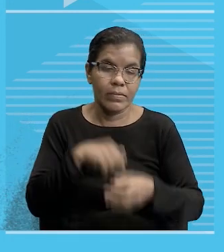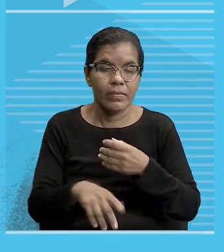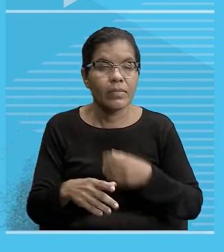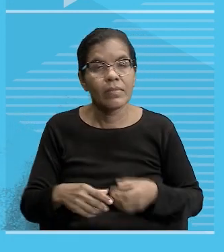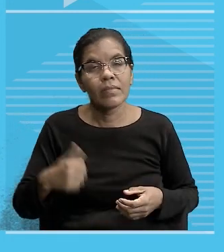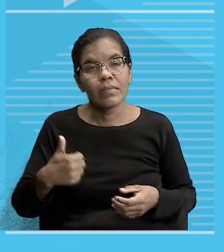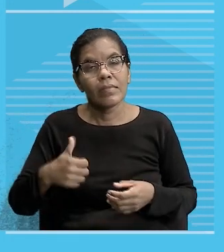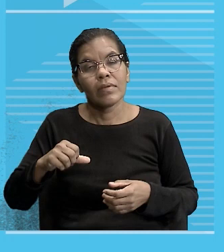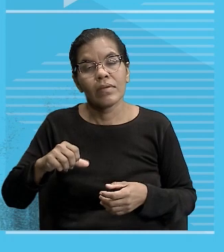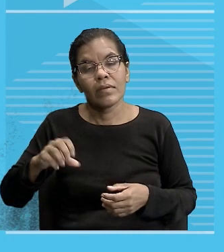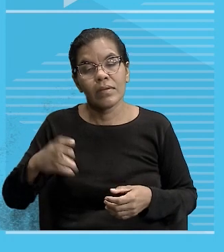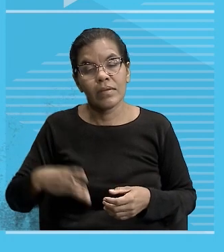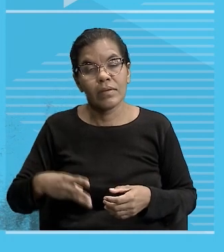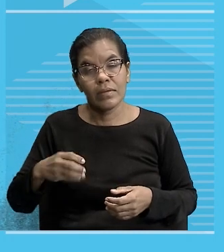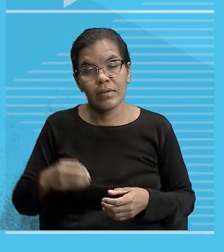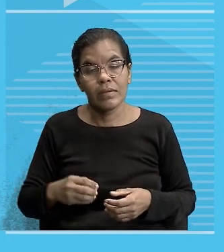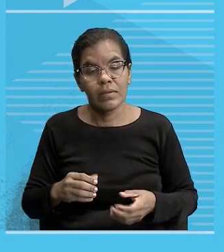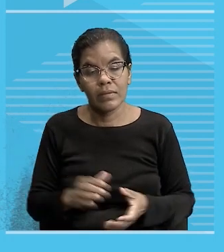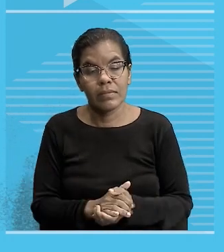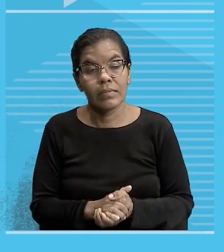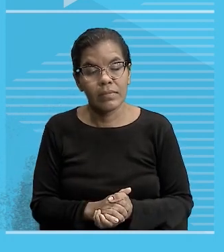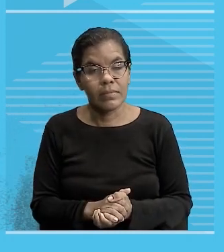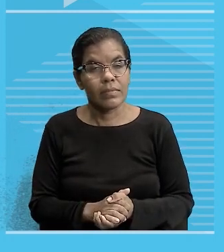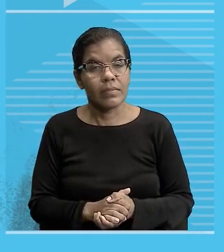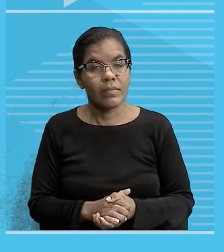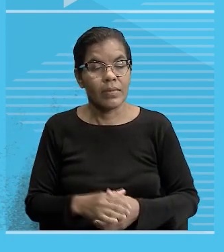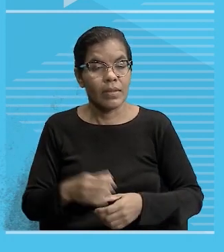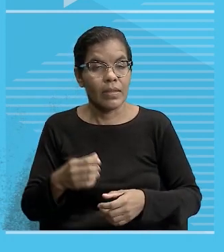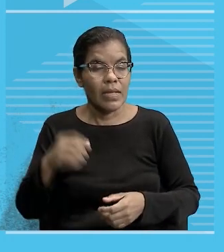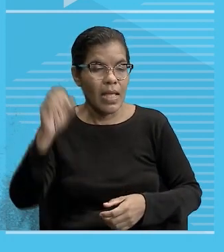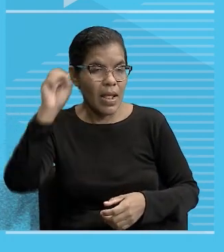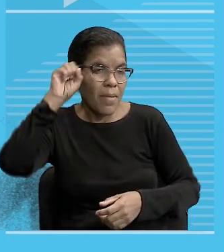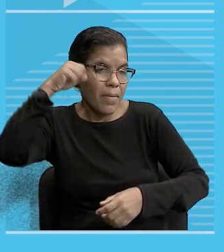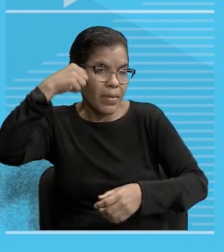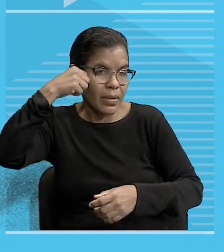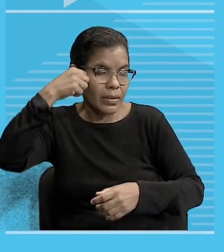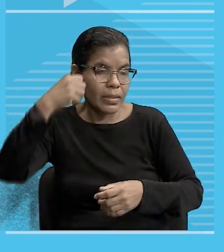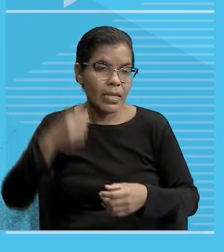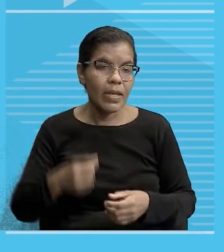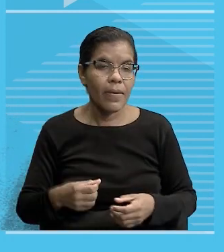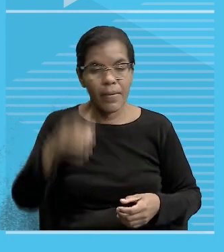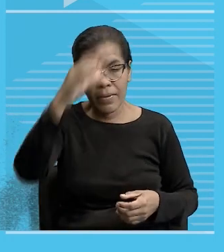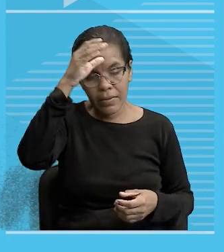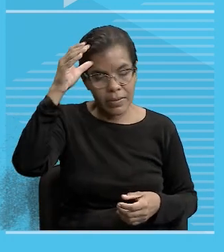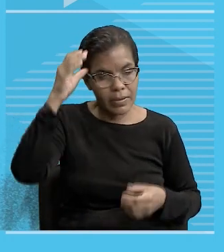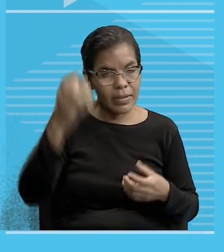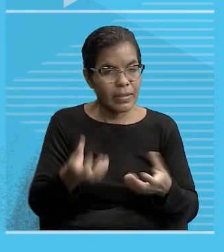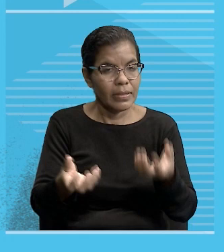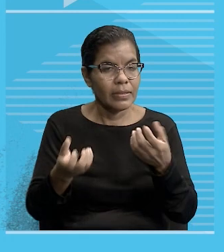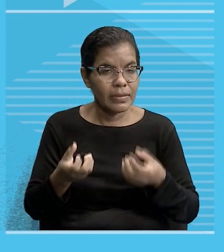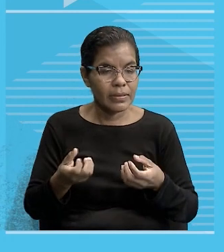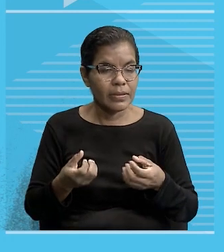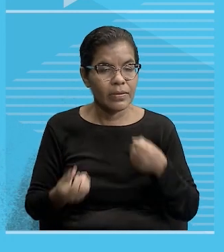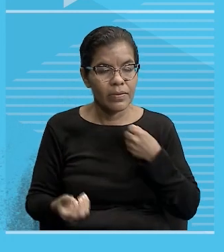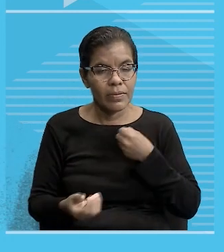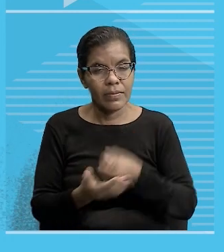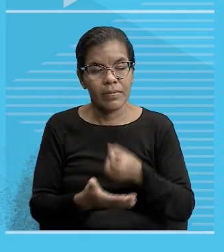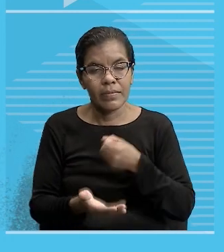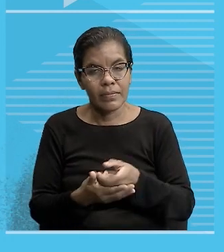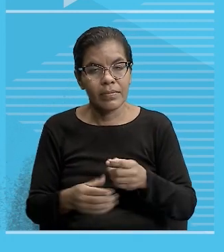1930 era só preto o carro aí o consumidor quiser comprar um carro rosa azul